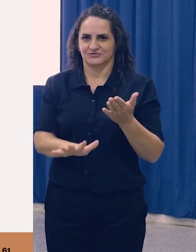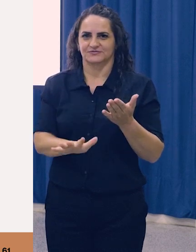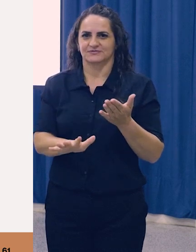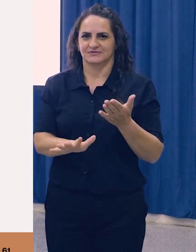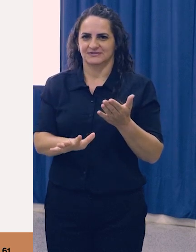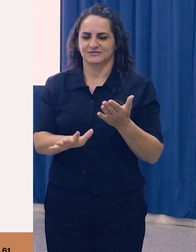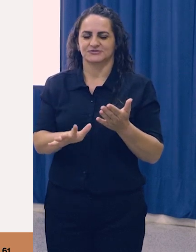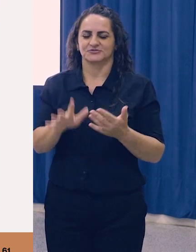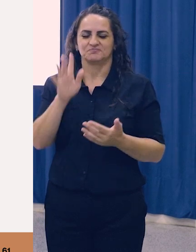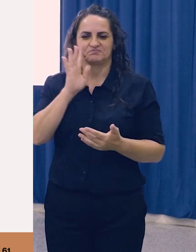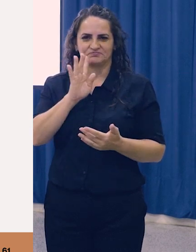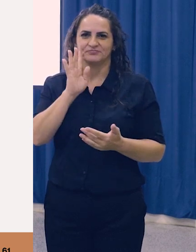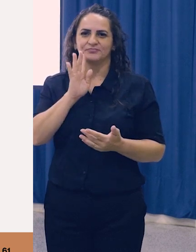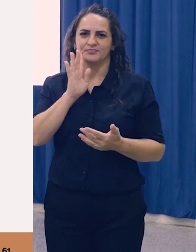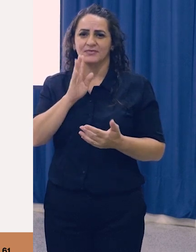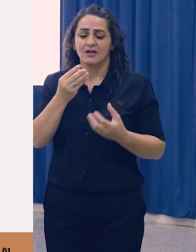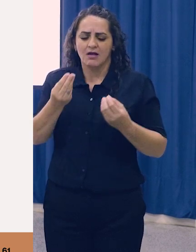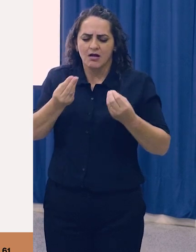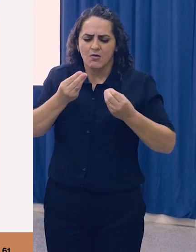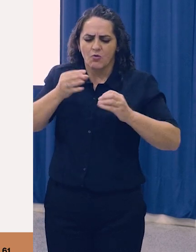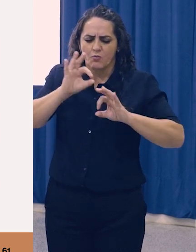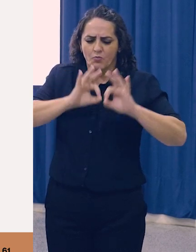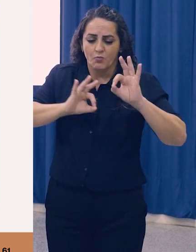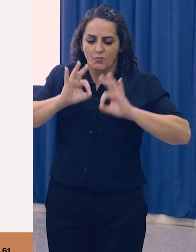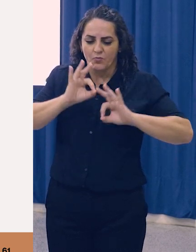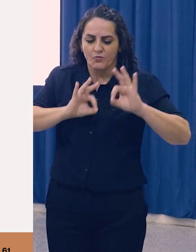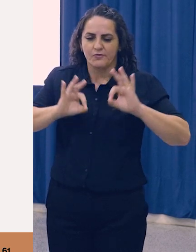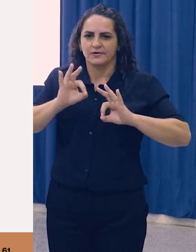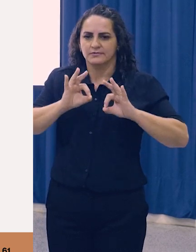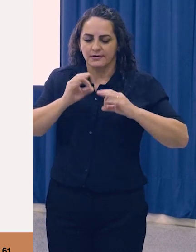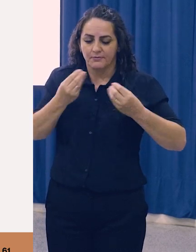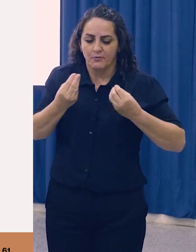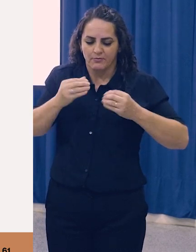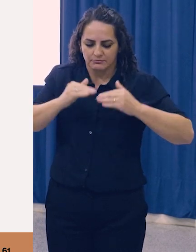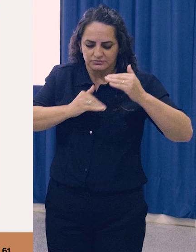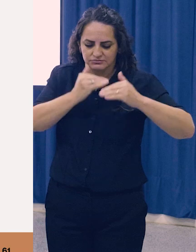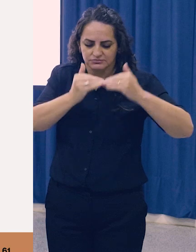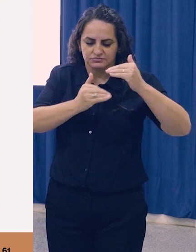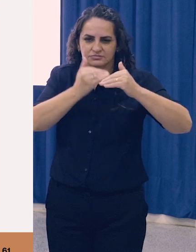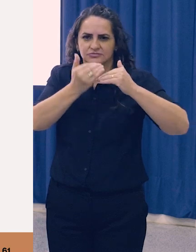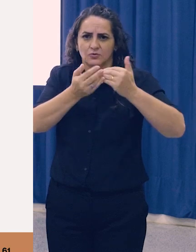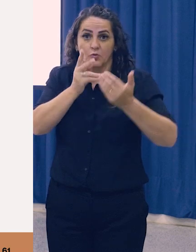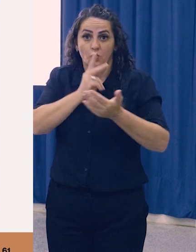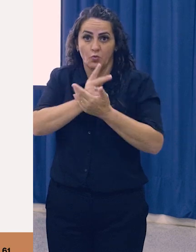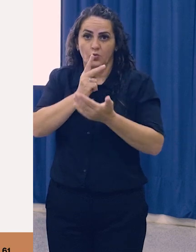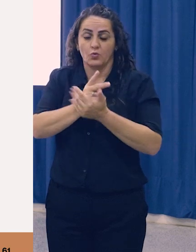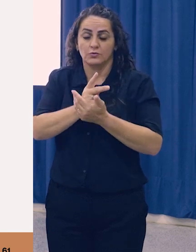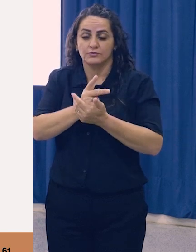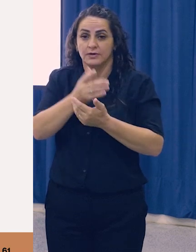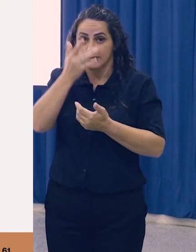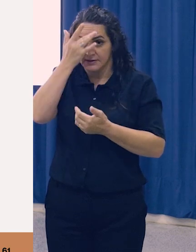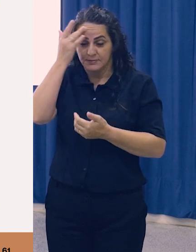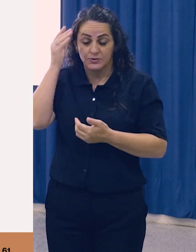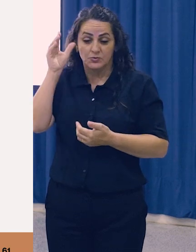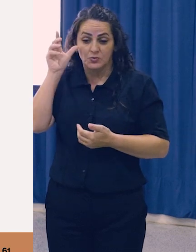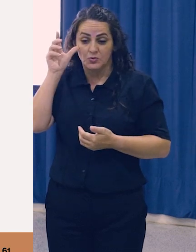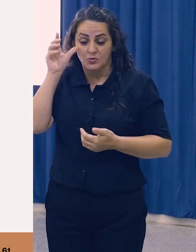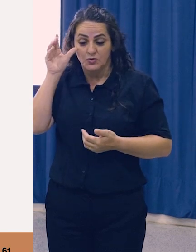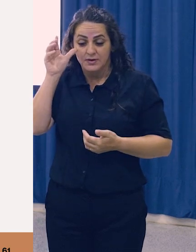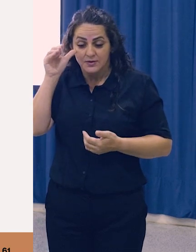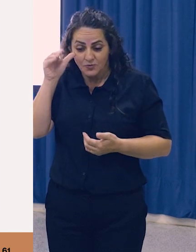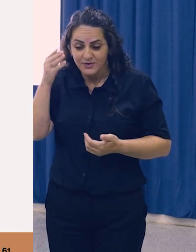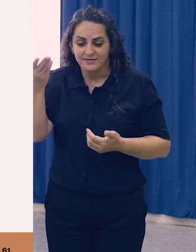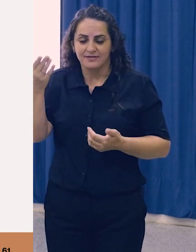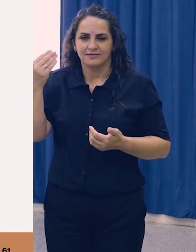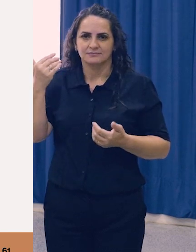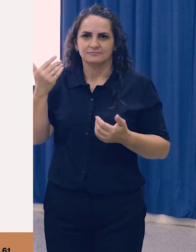de fanbase, realmente, de como lidar, como construir e continuar mantendo o interesse das pessoas por algo